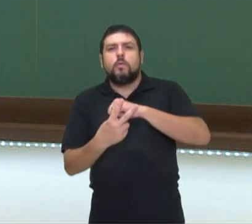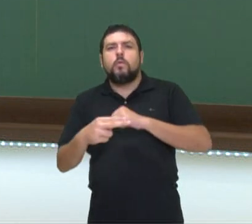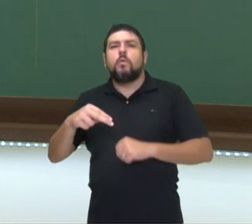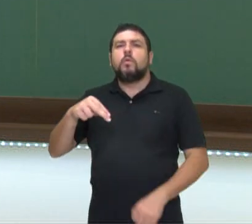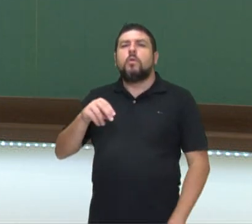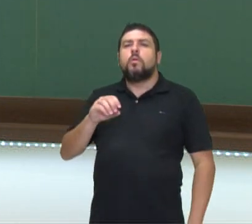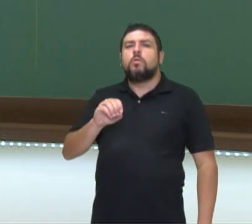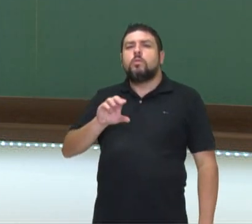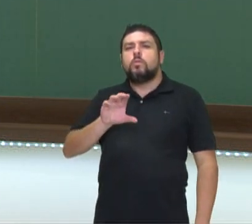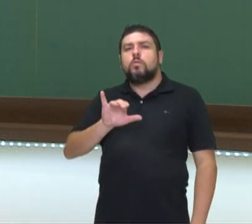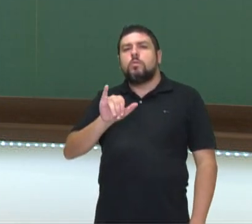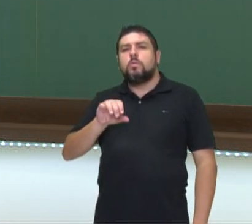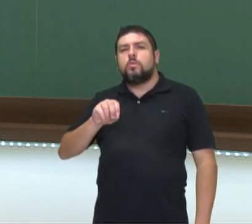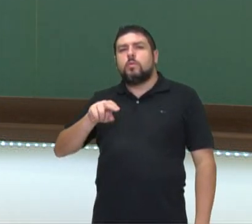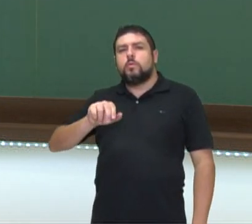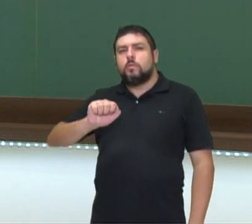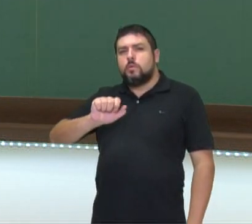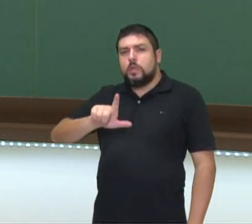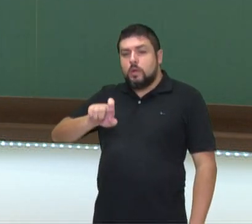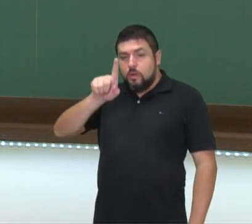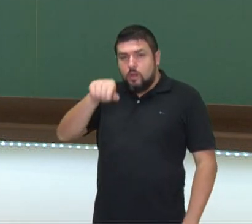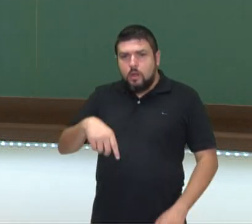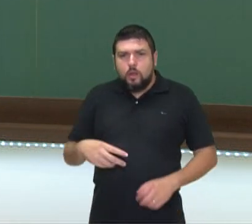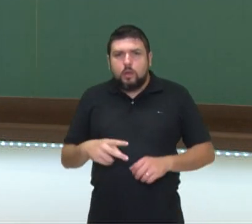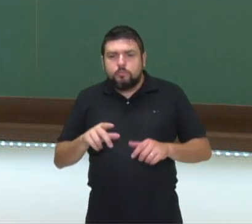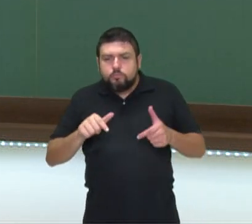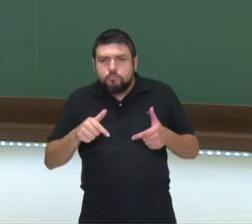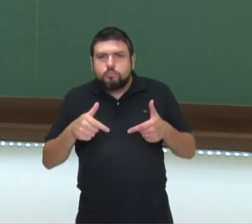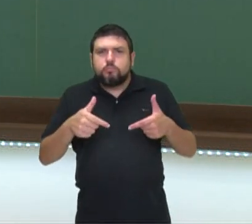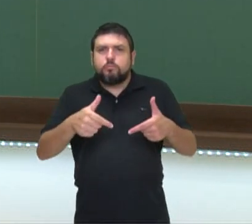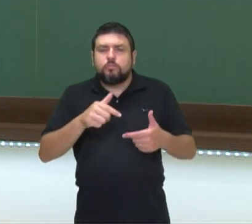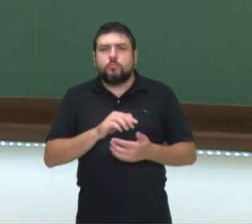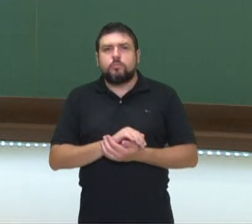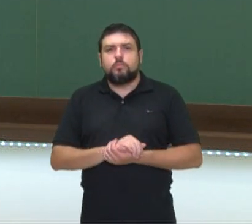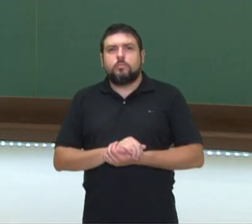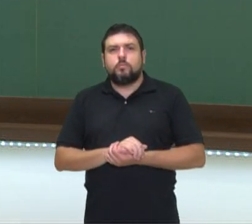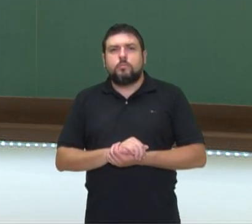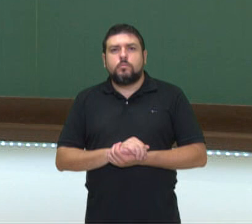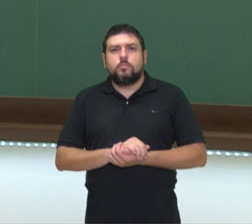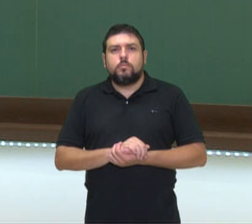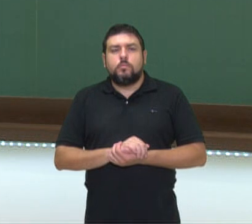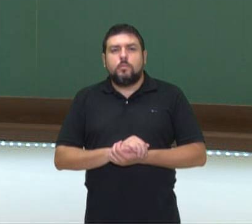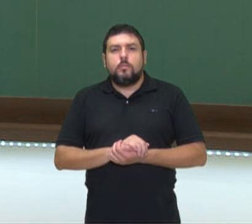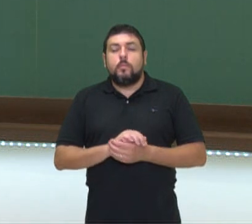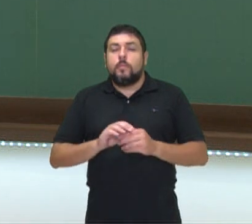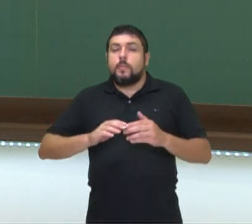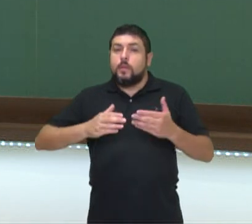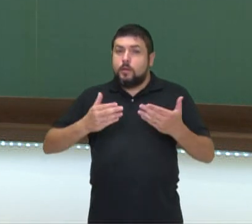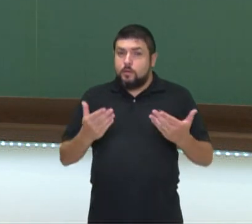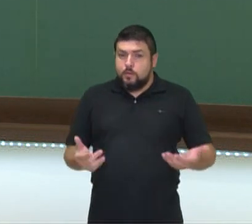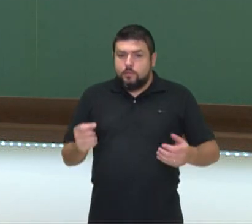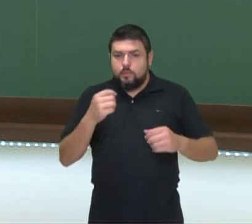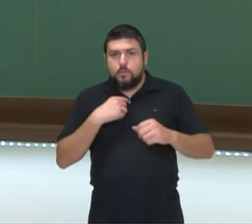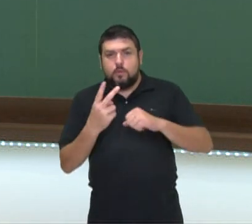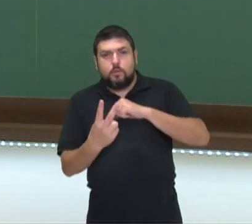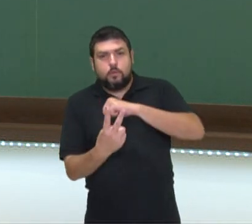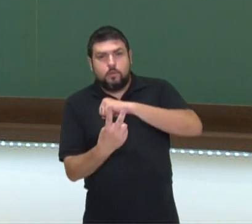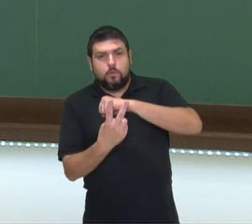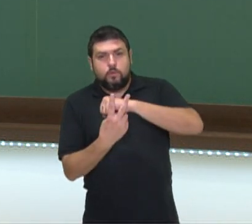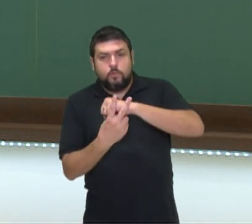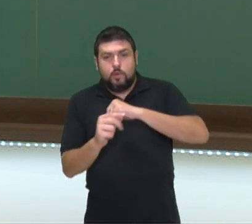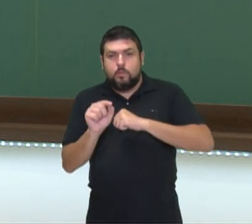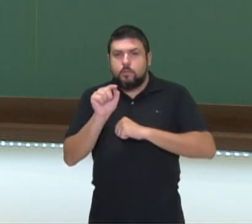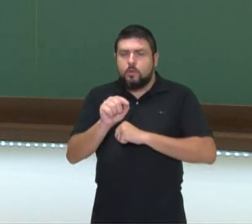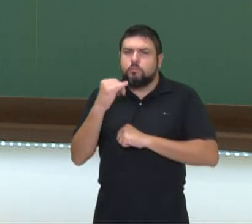estabelece uma ação que nós conseguimos ter um significado através dela. Então, nesse caso, o próprio verbo é o núcleo